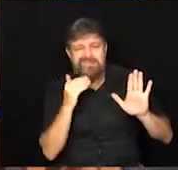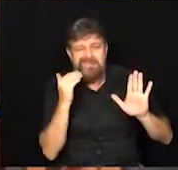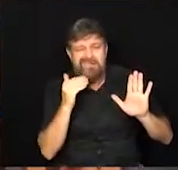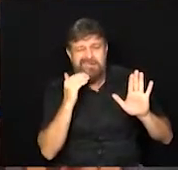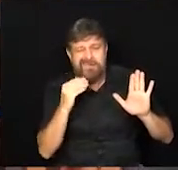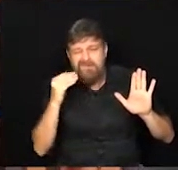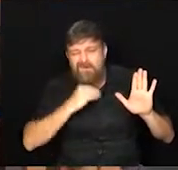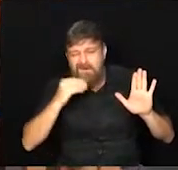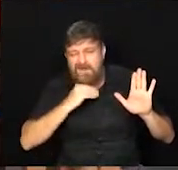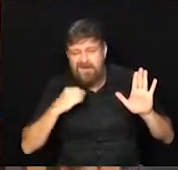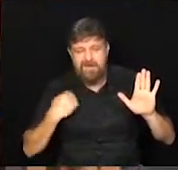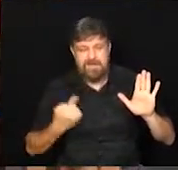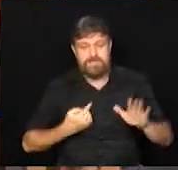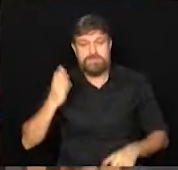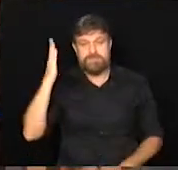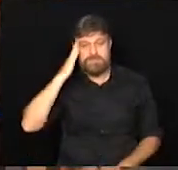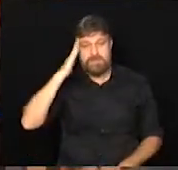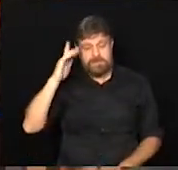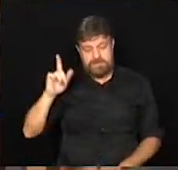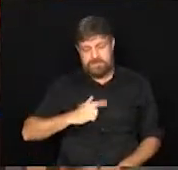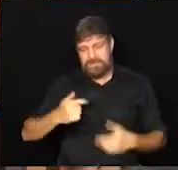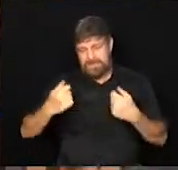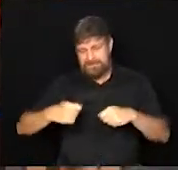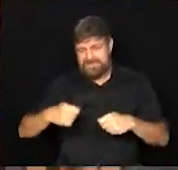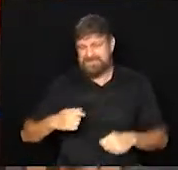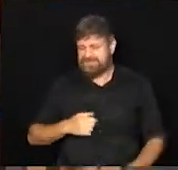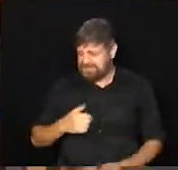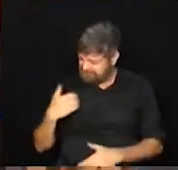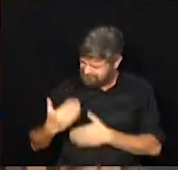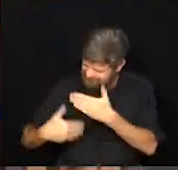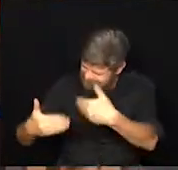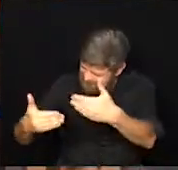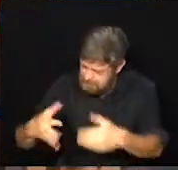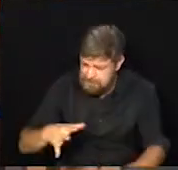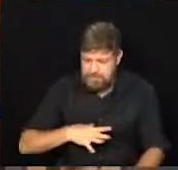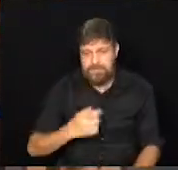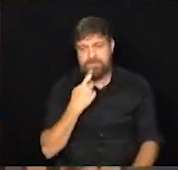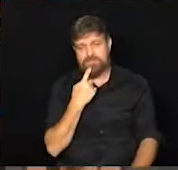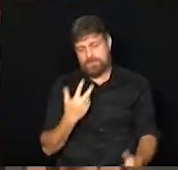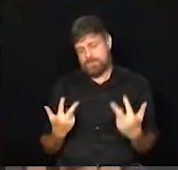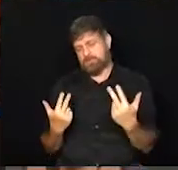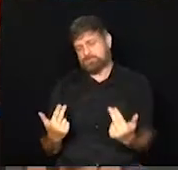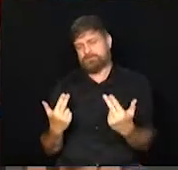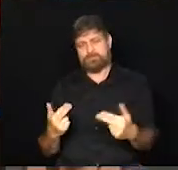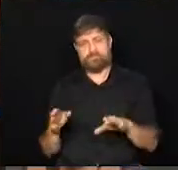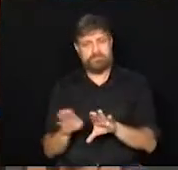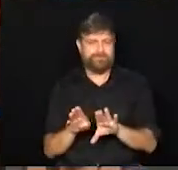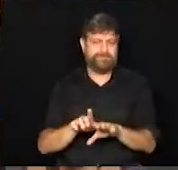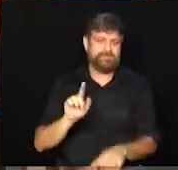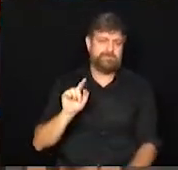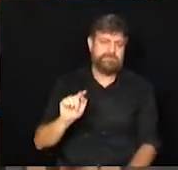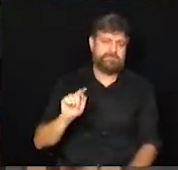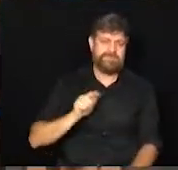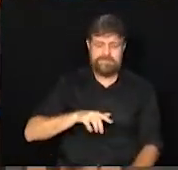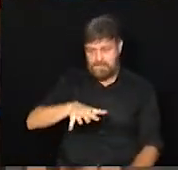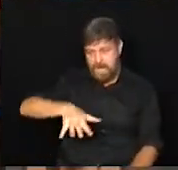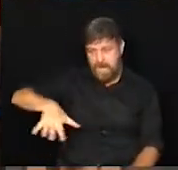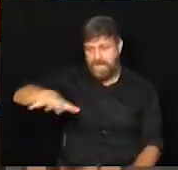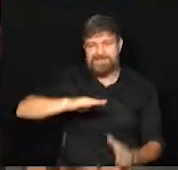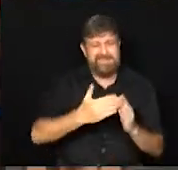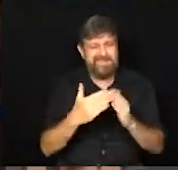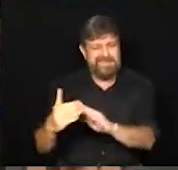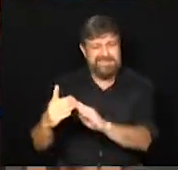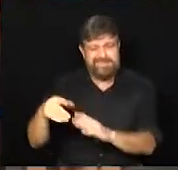E a gente sabe que muito tem a ser avançado numa cidade como a nossa. que tem assim, regiões